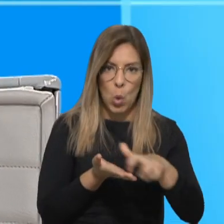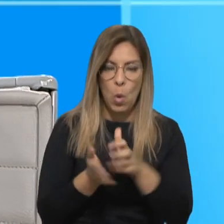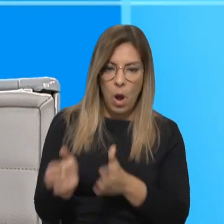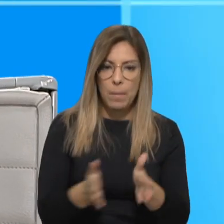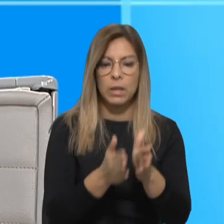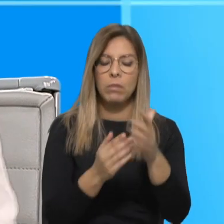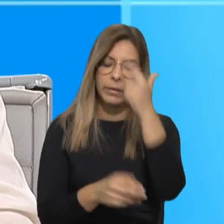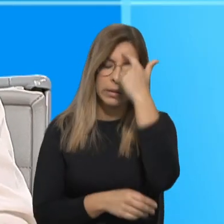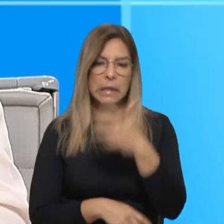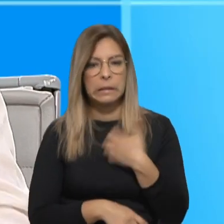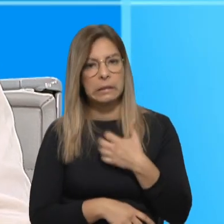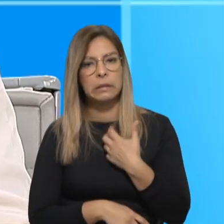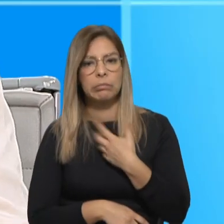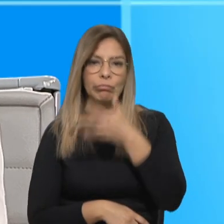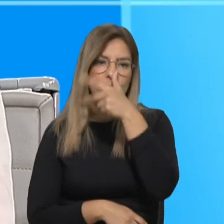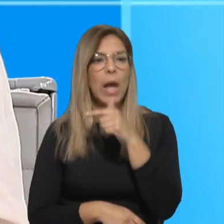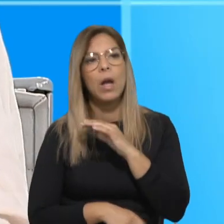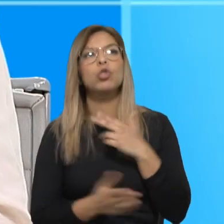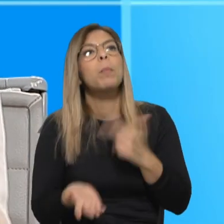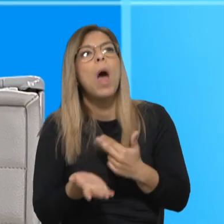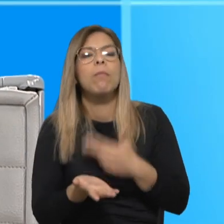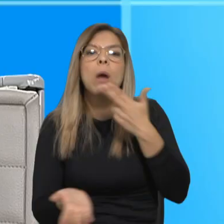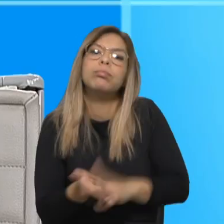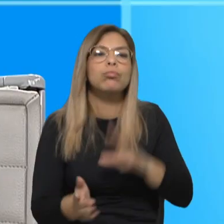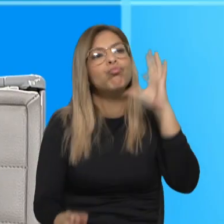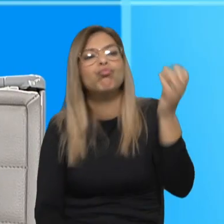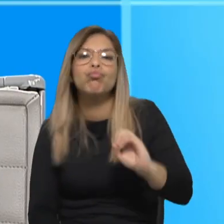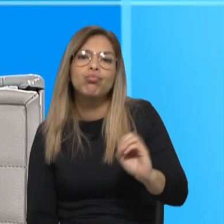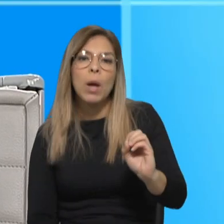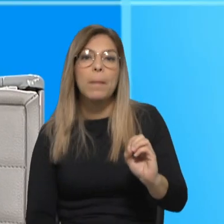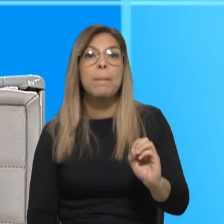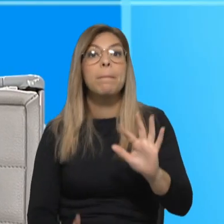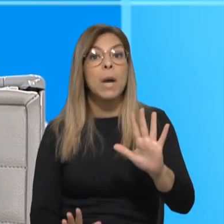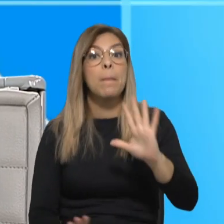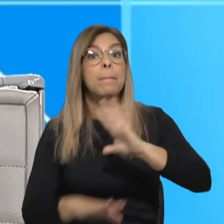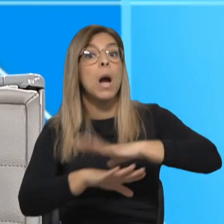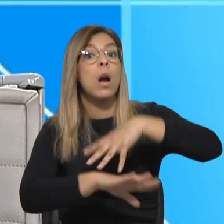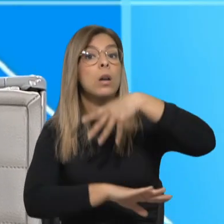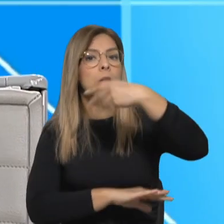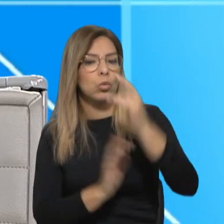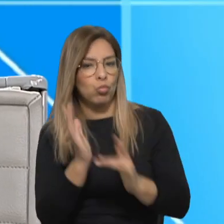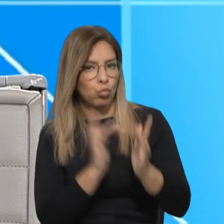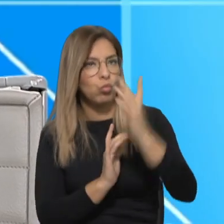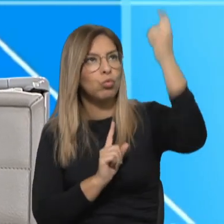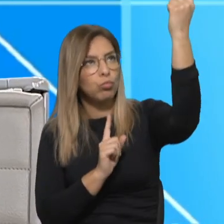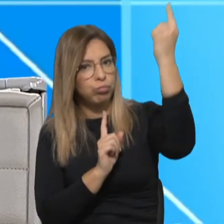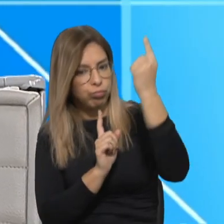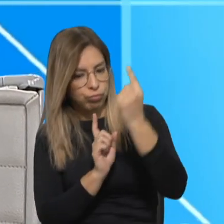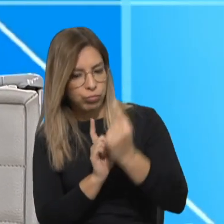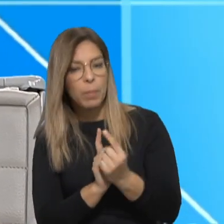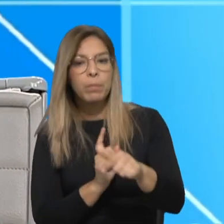das frustrações. Portanto, nós esperávamos, nada disso aconteceu. O ressuscitado encontra-se com eles, à luz da